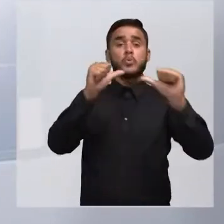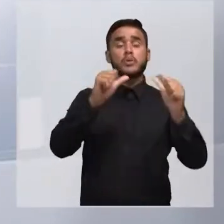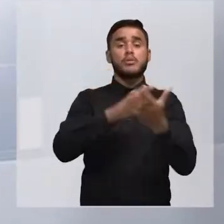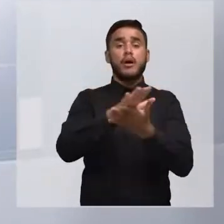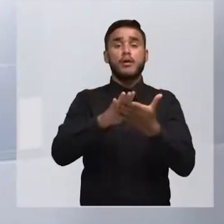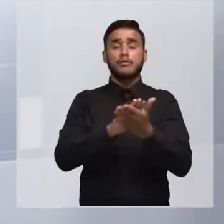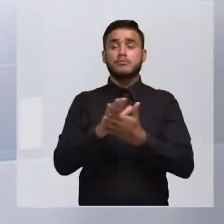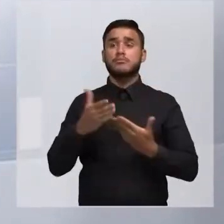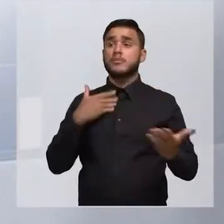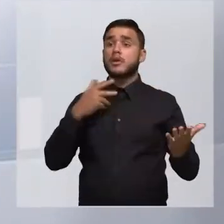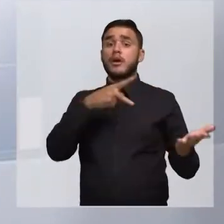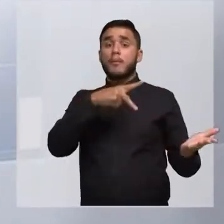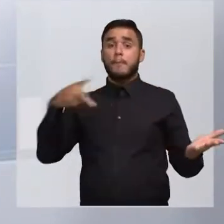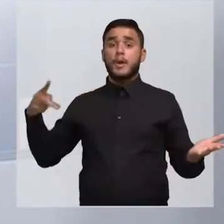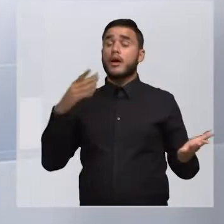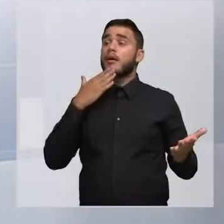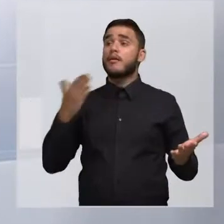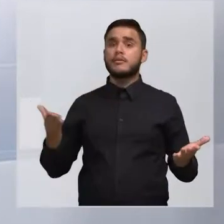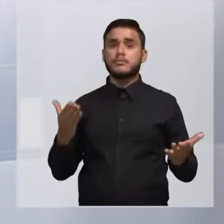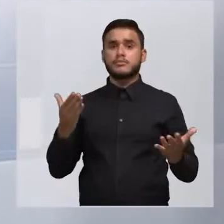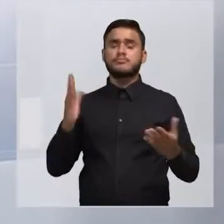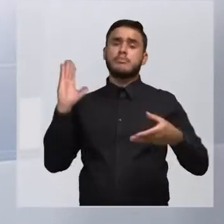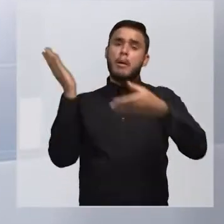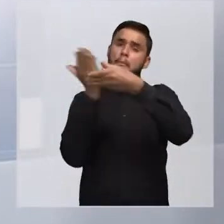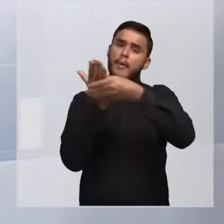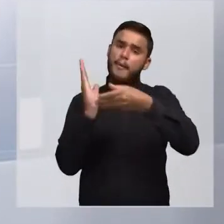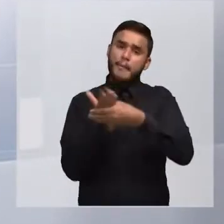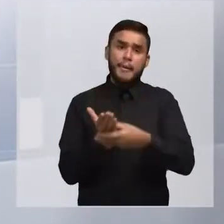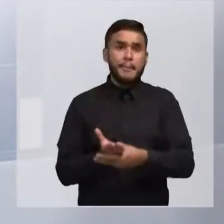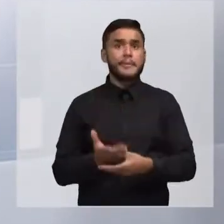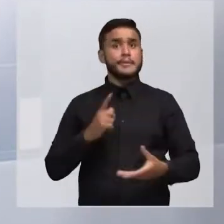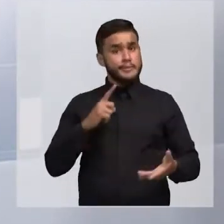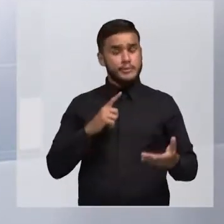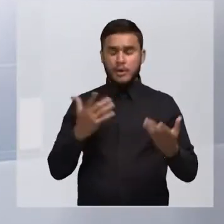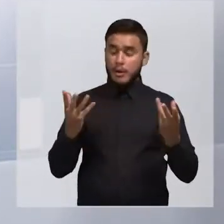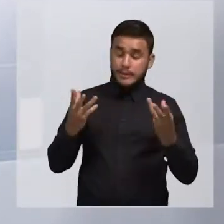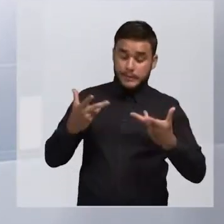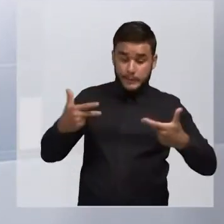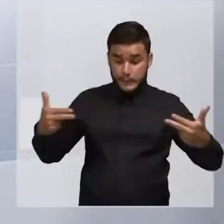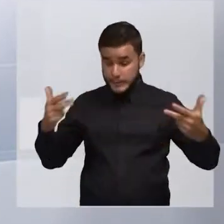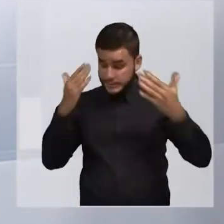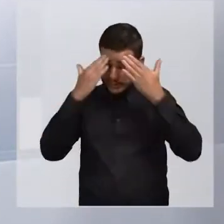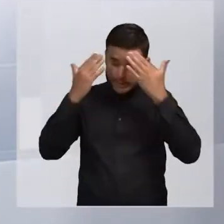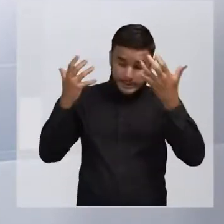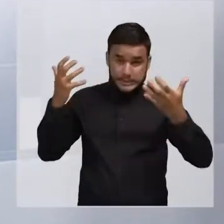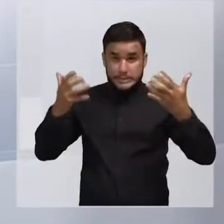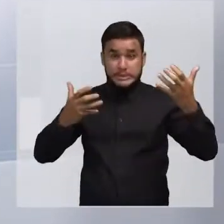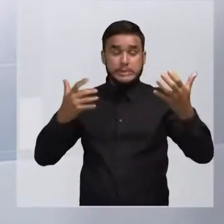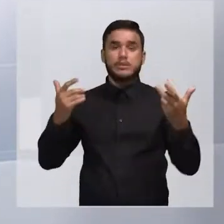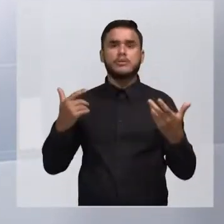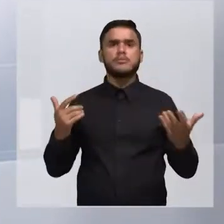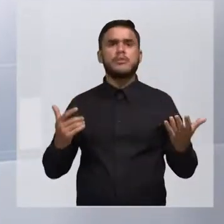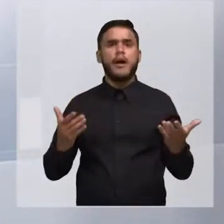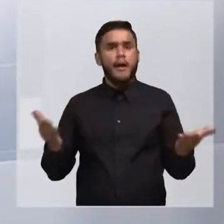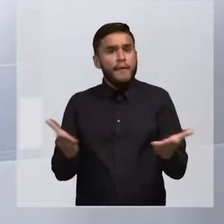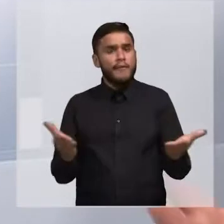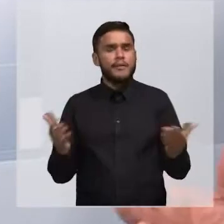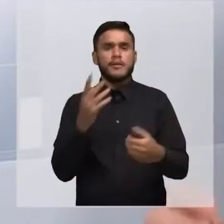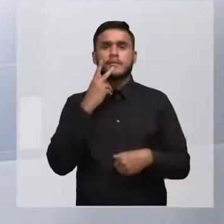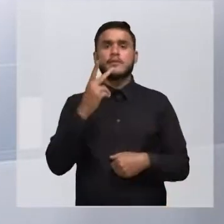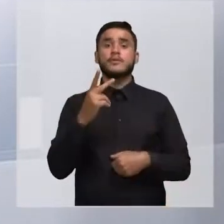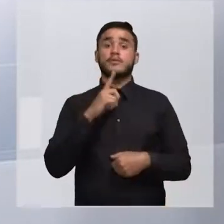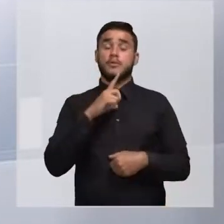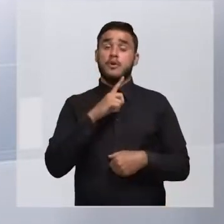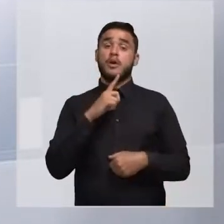literalmente engessado, cheio de processos em torno dele. E para completar, os